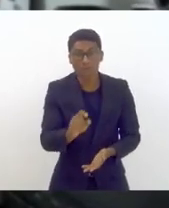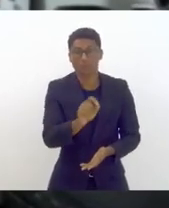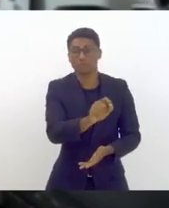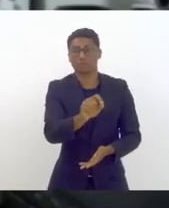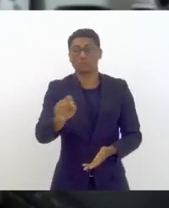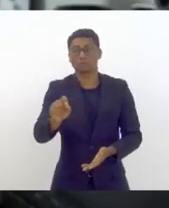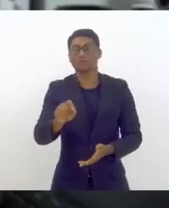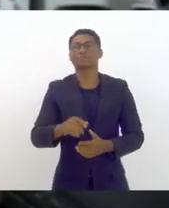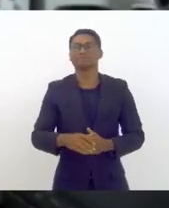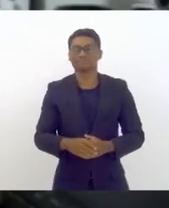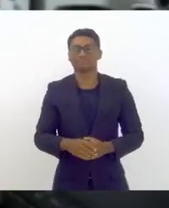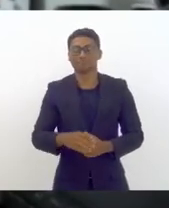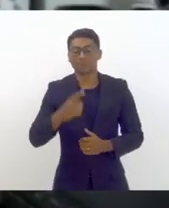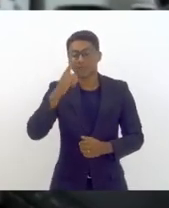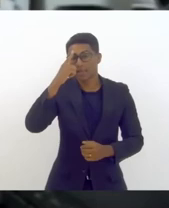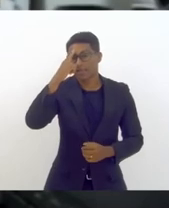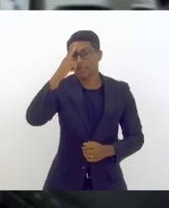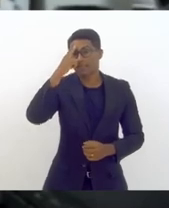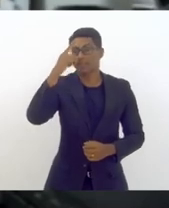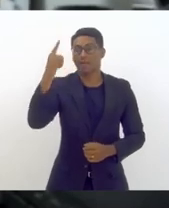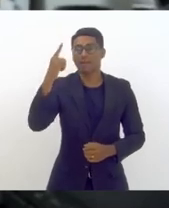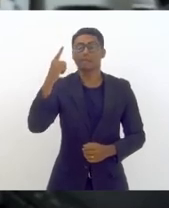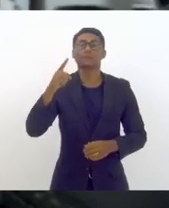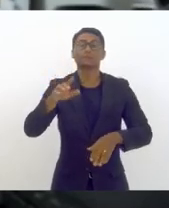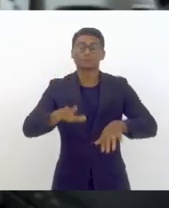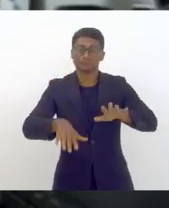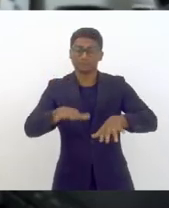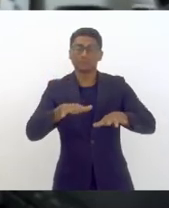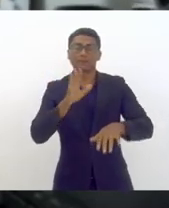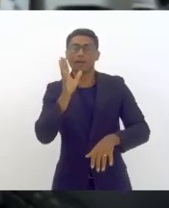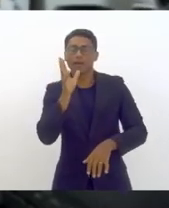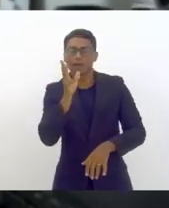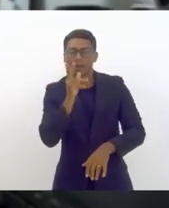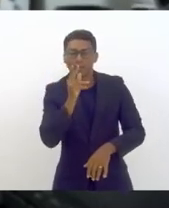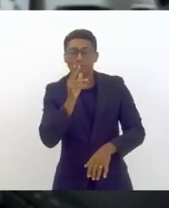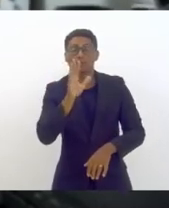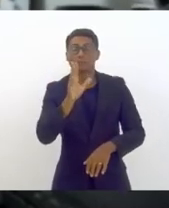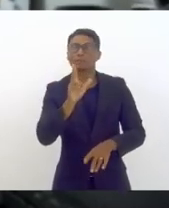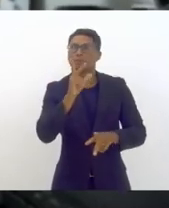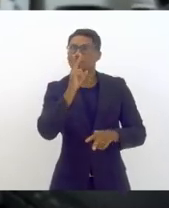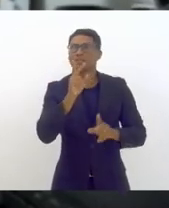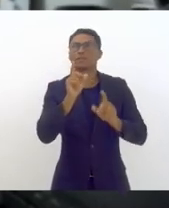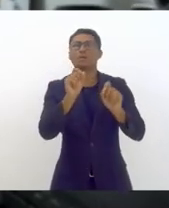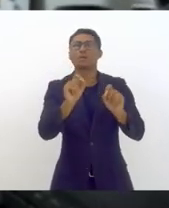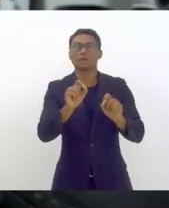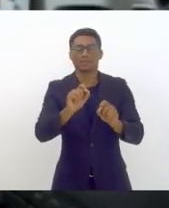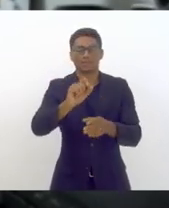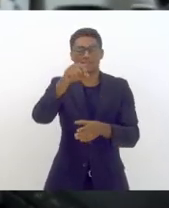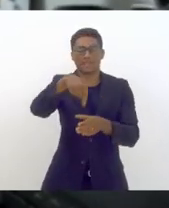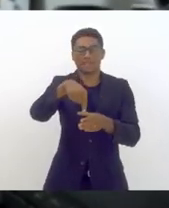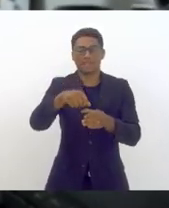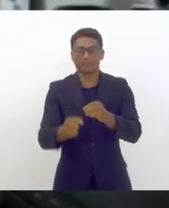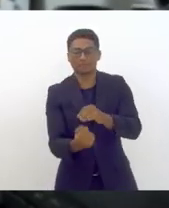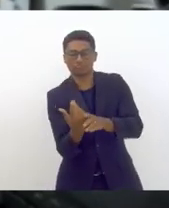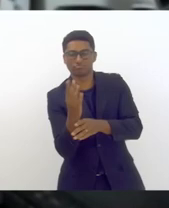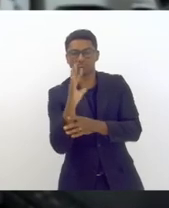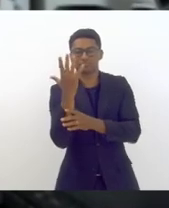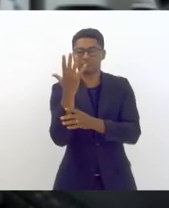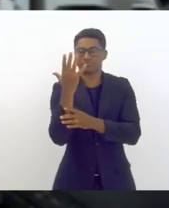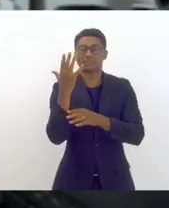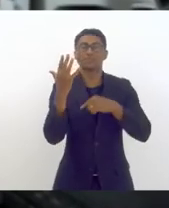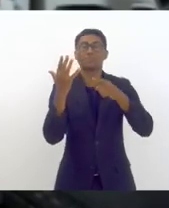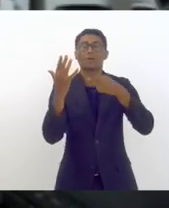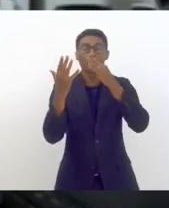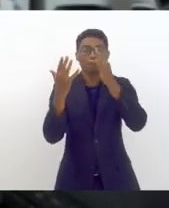tempo justamente para poder germinar, mas a semente foi plantada e ela começa a dar flor e fruto. Parabéns a todos,